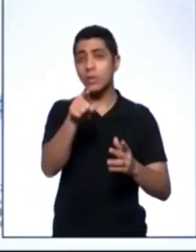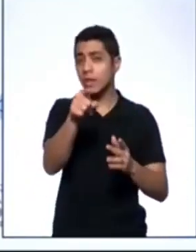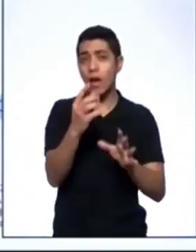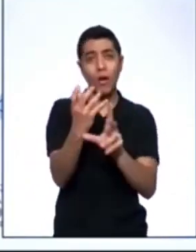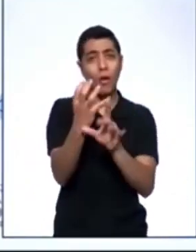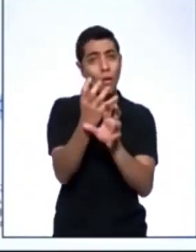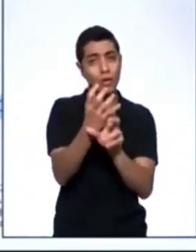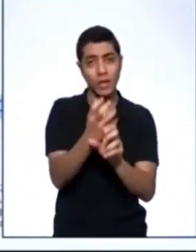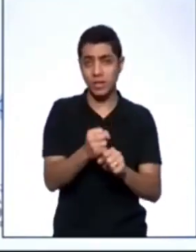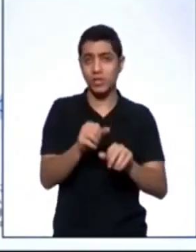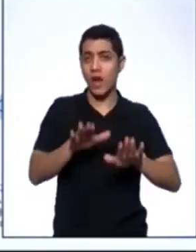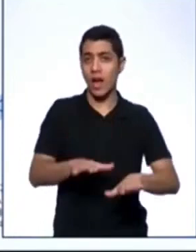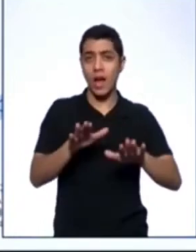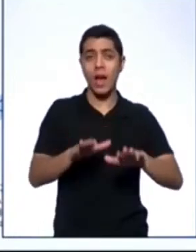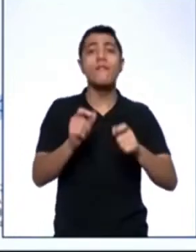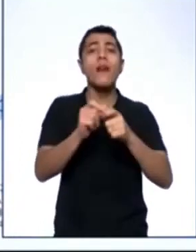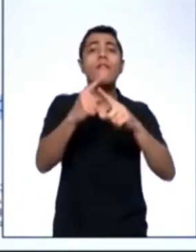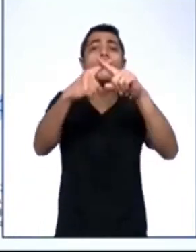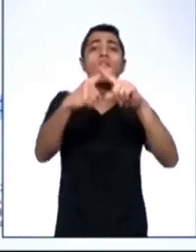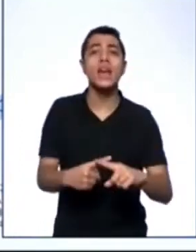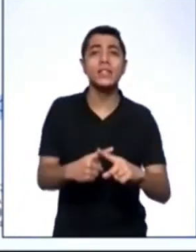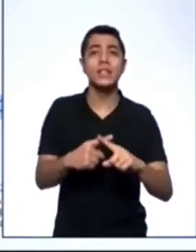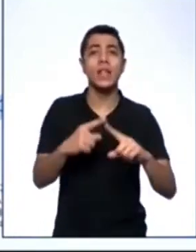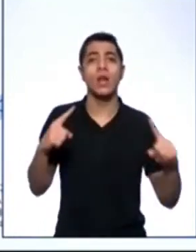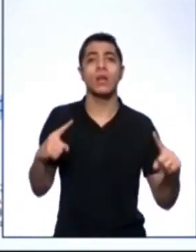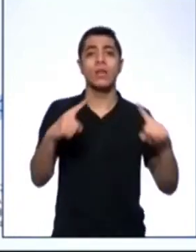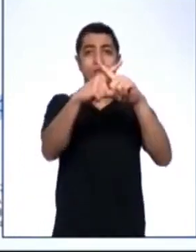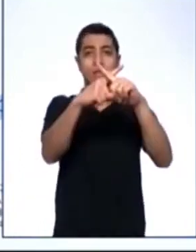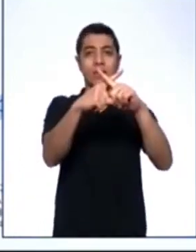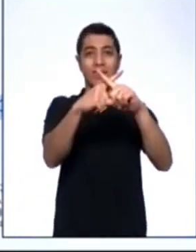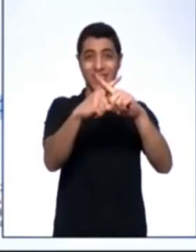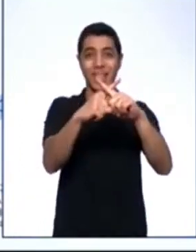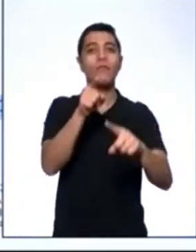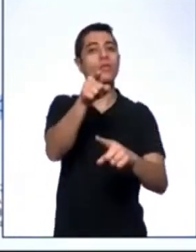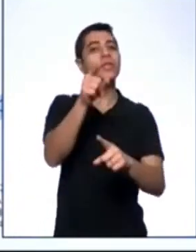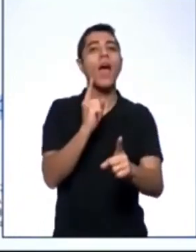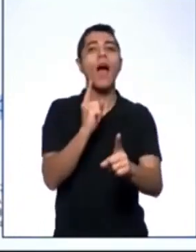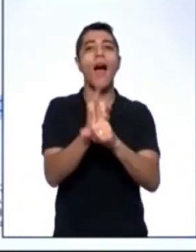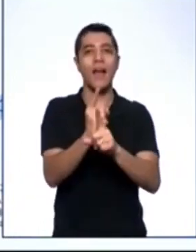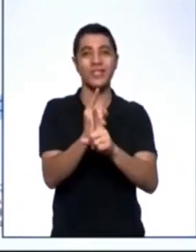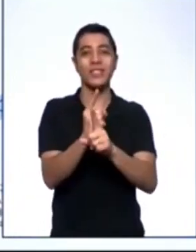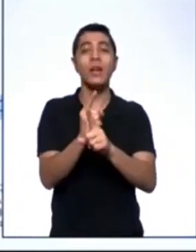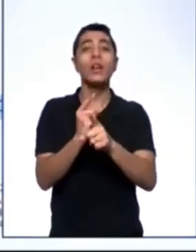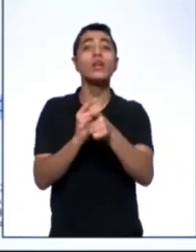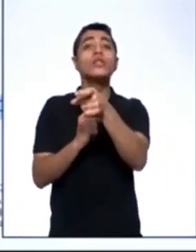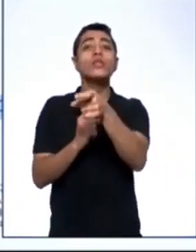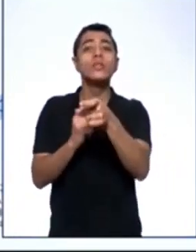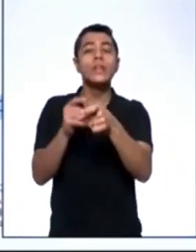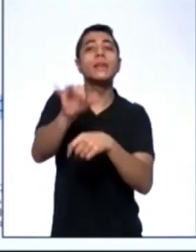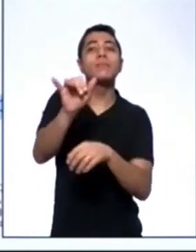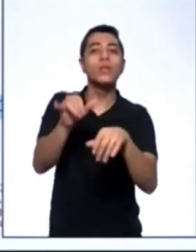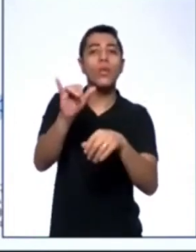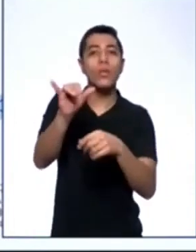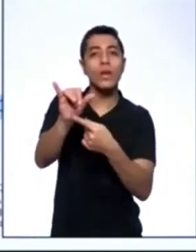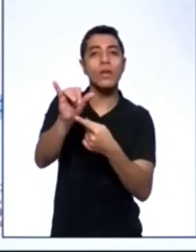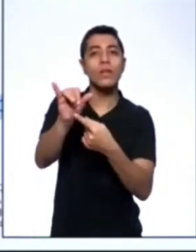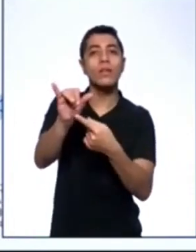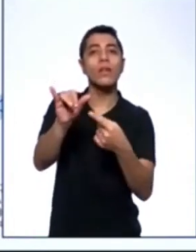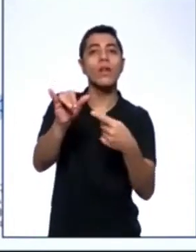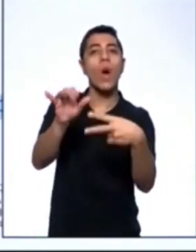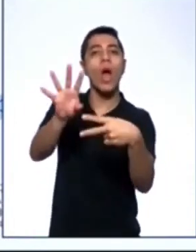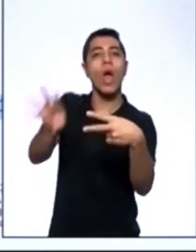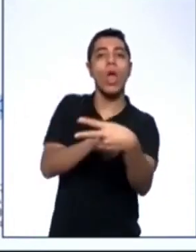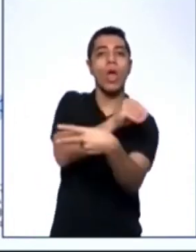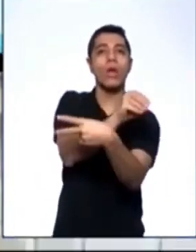multiplica em Cruz isola o hidrogênio resposta e aí e aí e aí gente